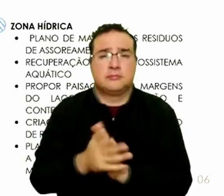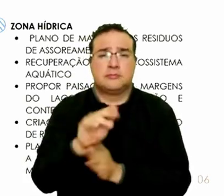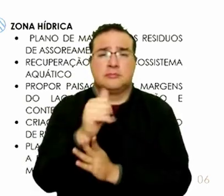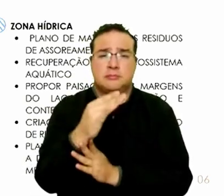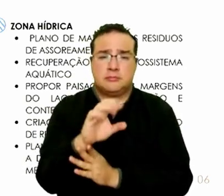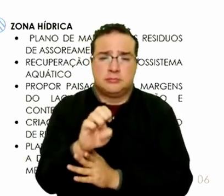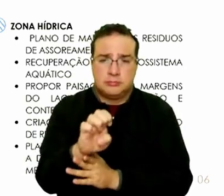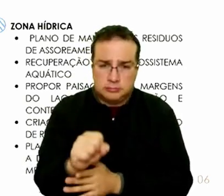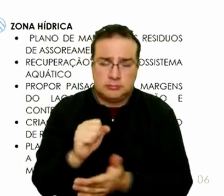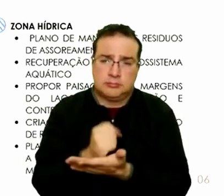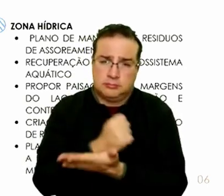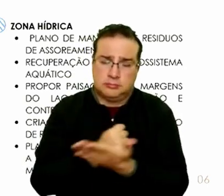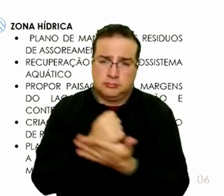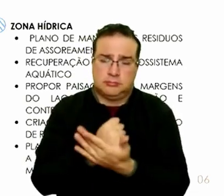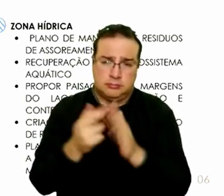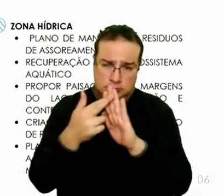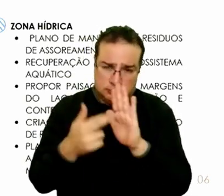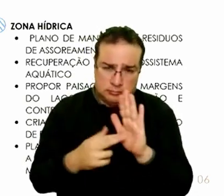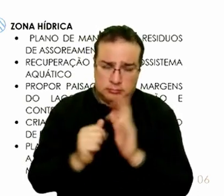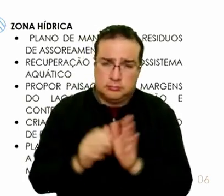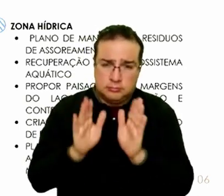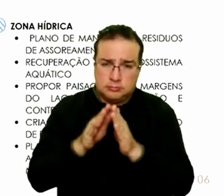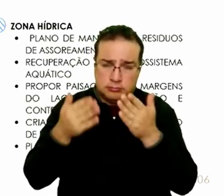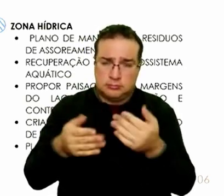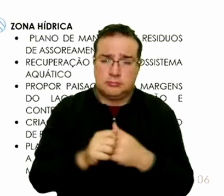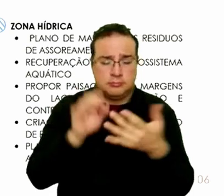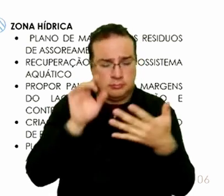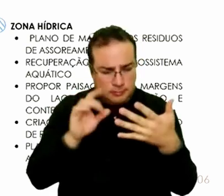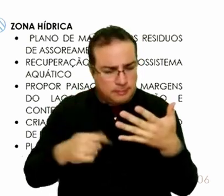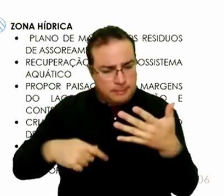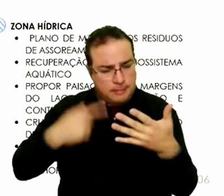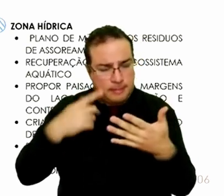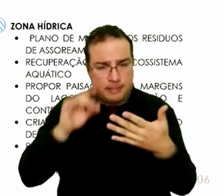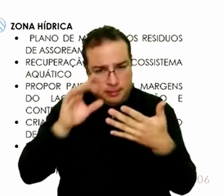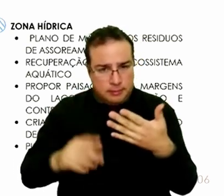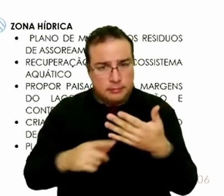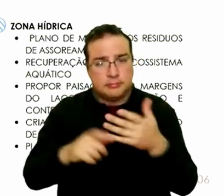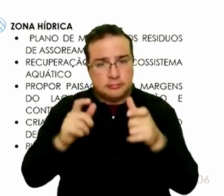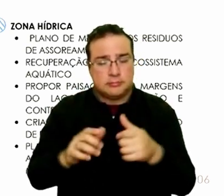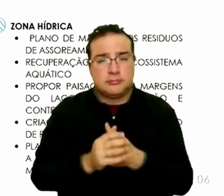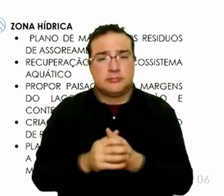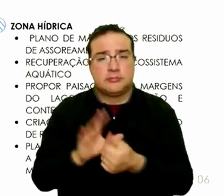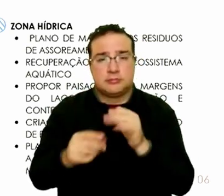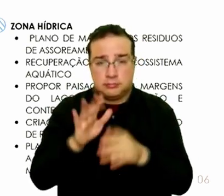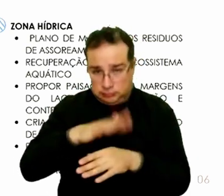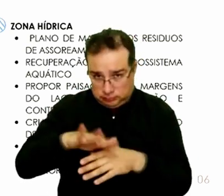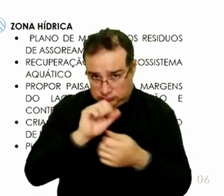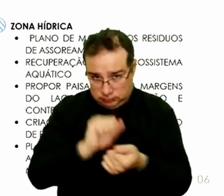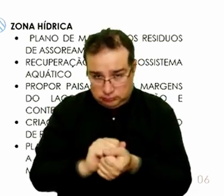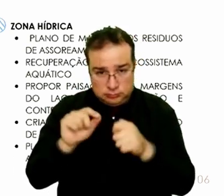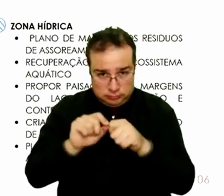ações baseadas nessas diretrizes específicas para cada necessidade de cada parque, de cada área ali